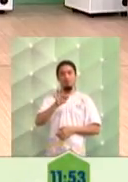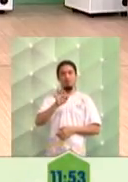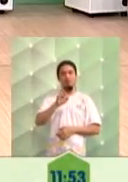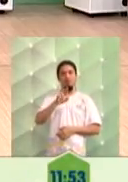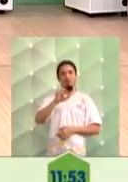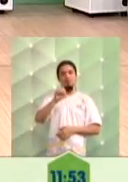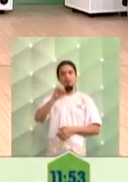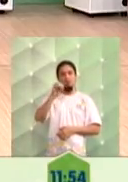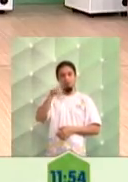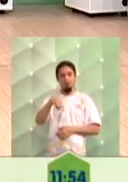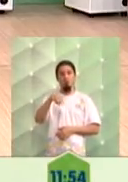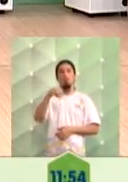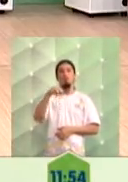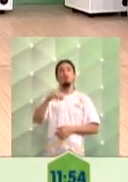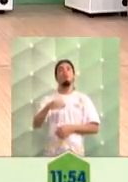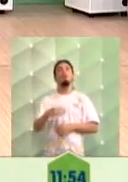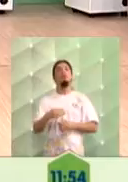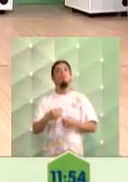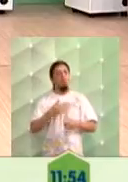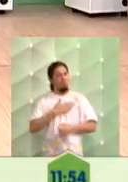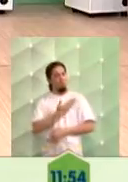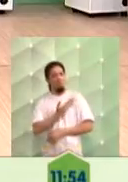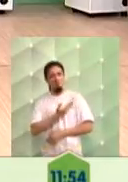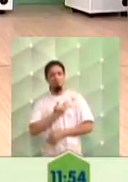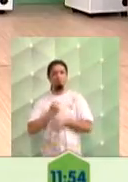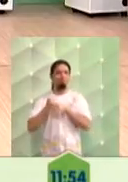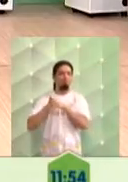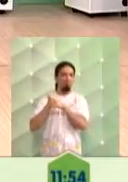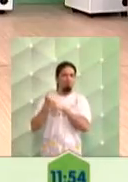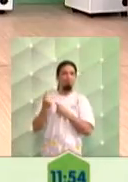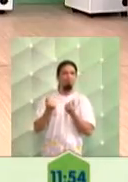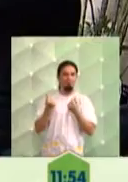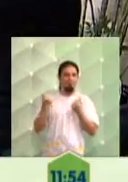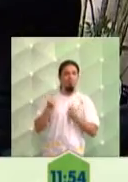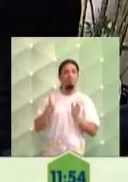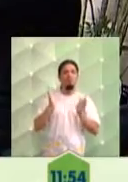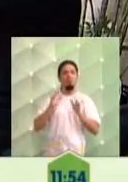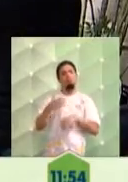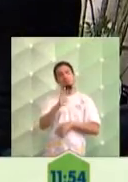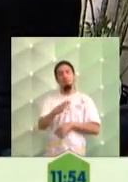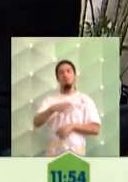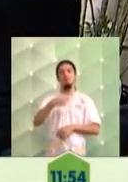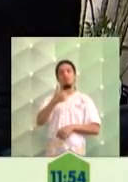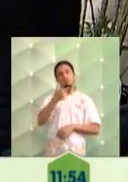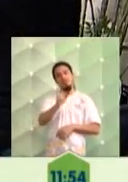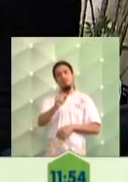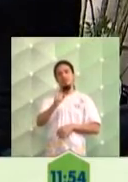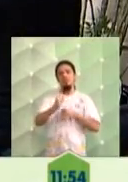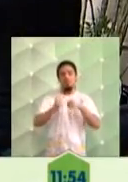amigo de muito tempo, assim, tem mais ou menos 5, mentira, tem mais. Tem meus 20 anos. Um pouquinho mais, né, Márcia? 20 anos.